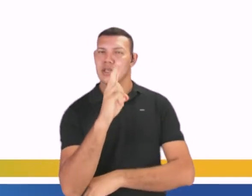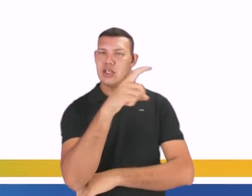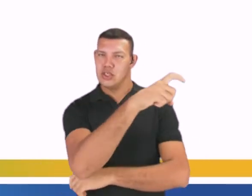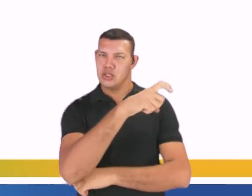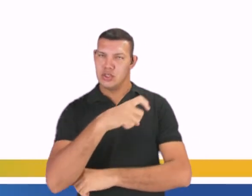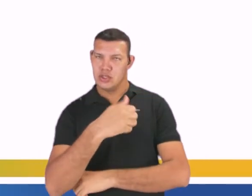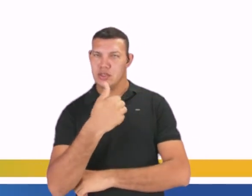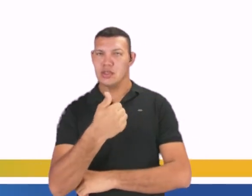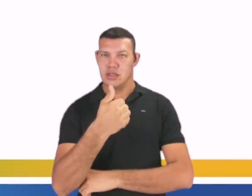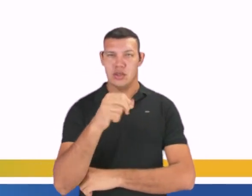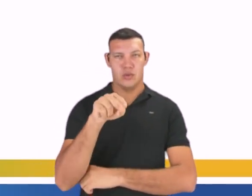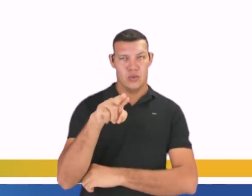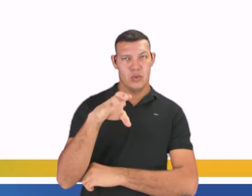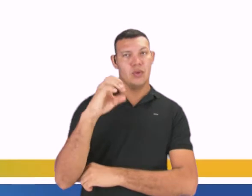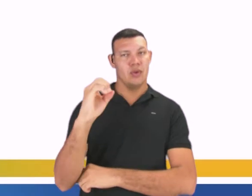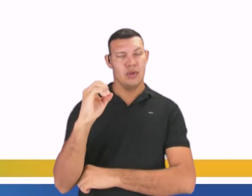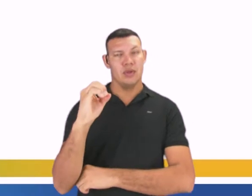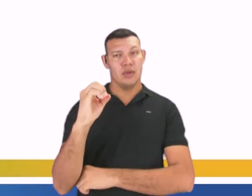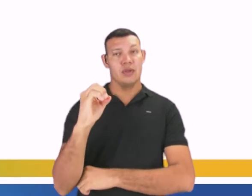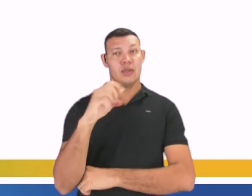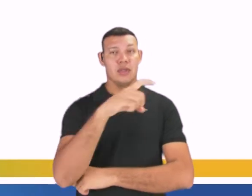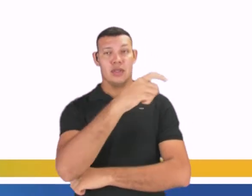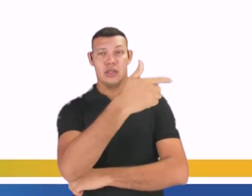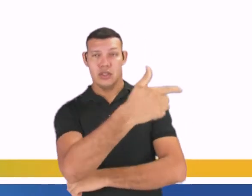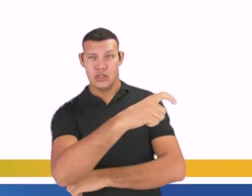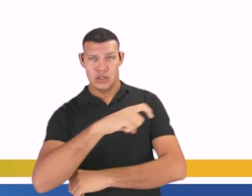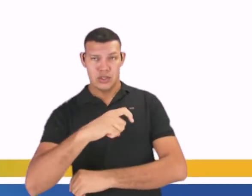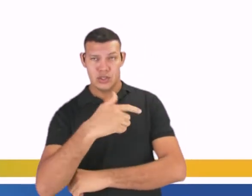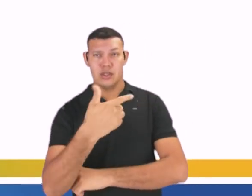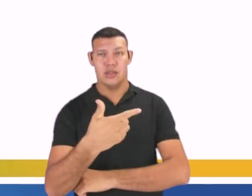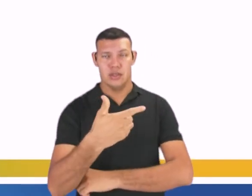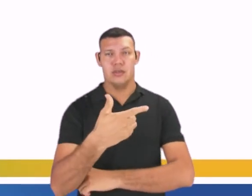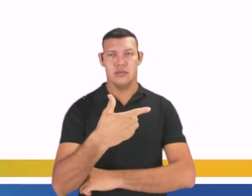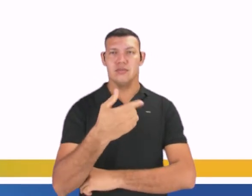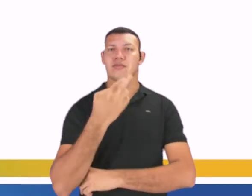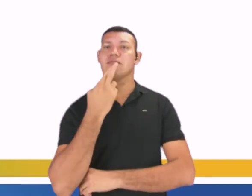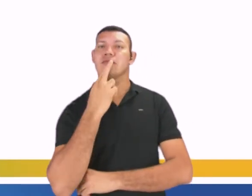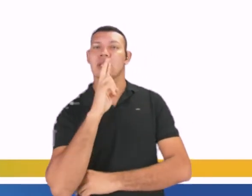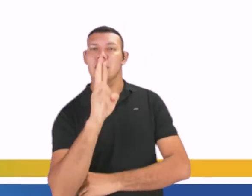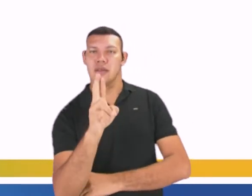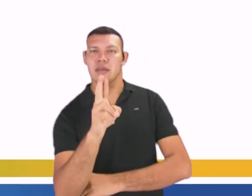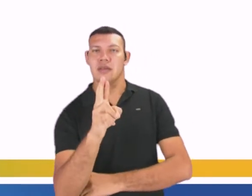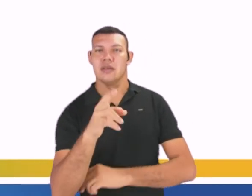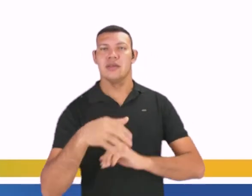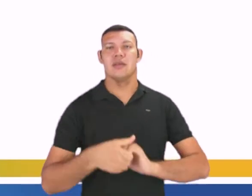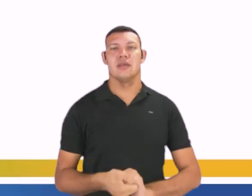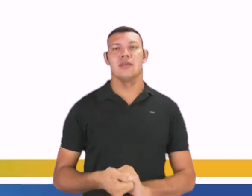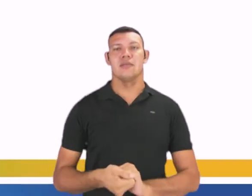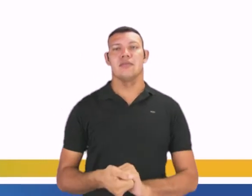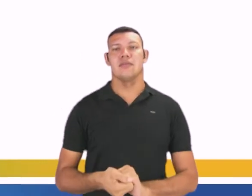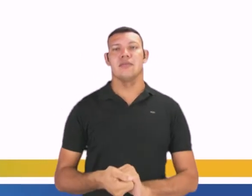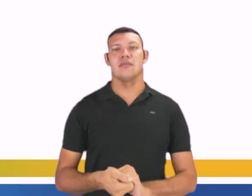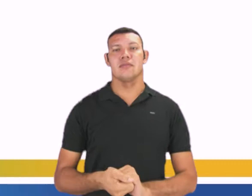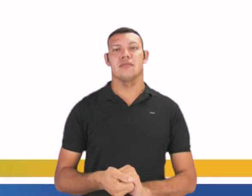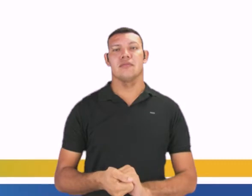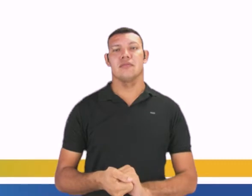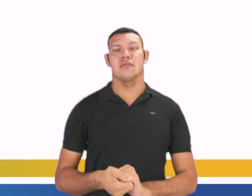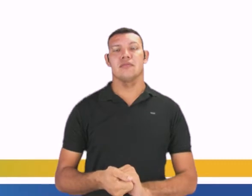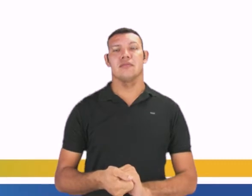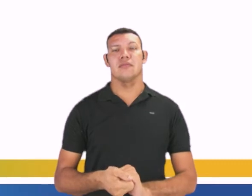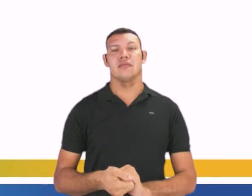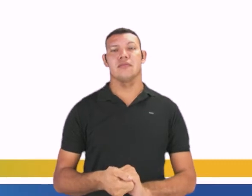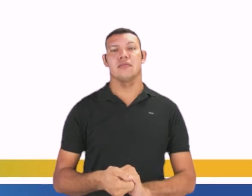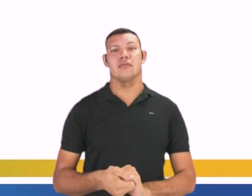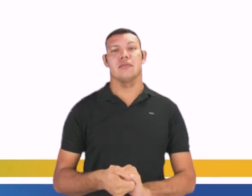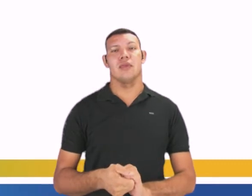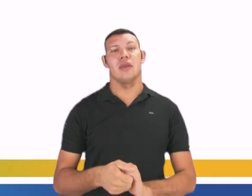que vai ser sempre igual a zero, e o x2, que será resultado do quociente entre o menos